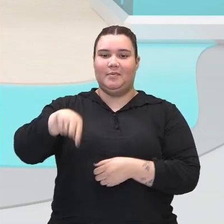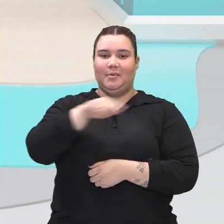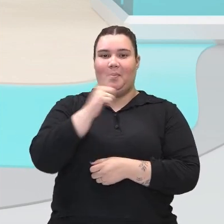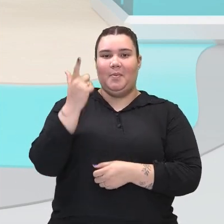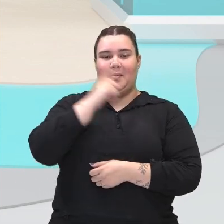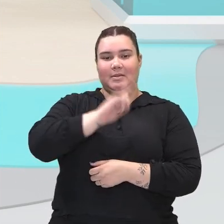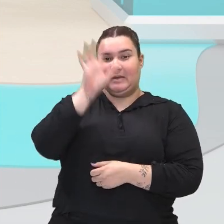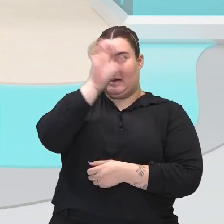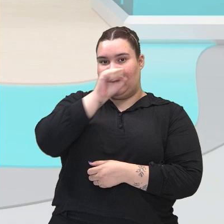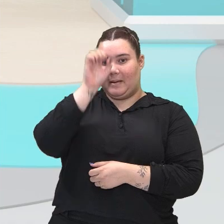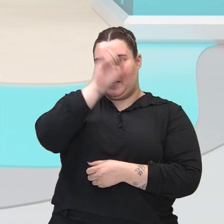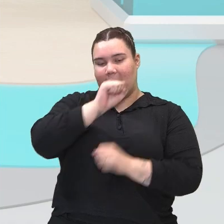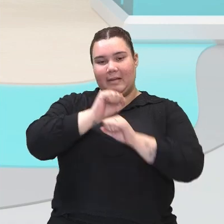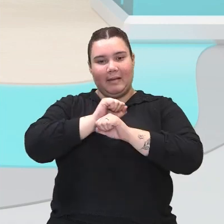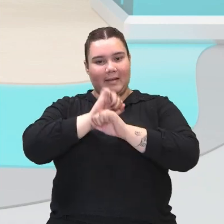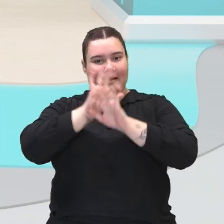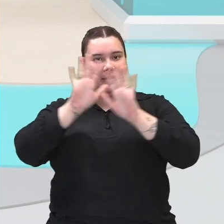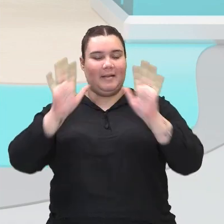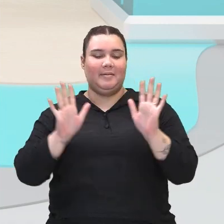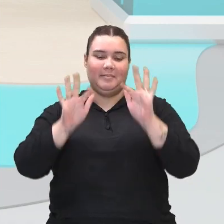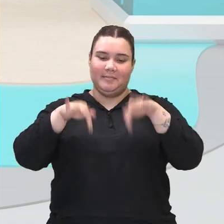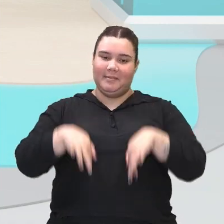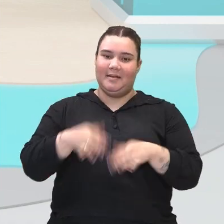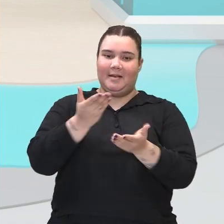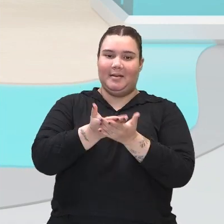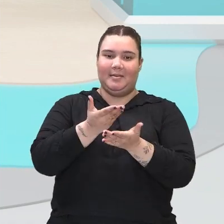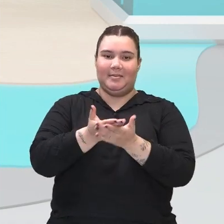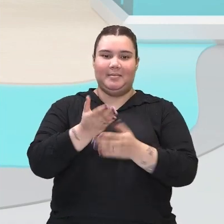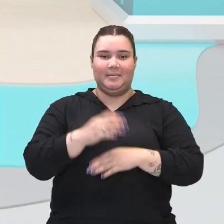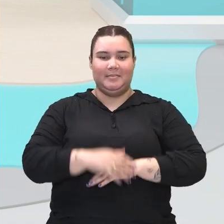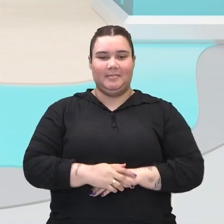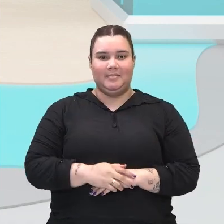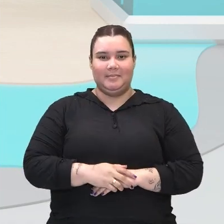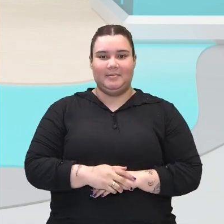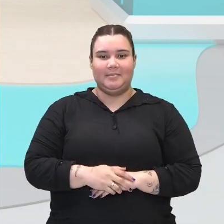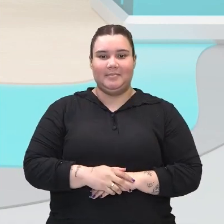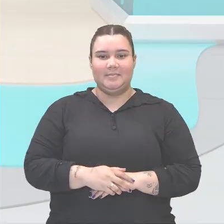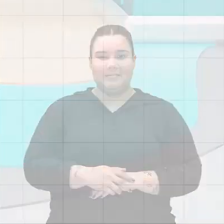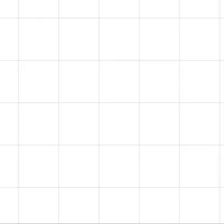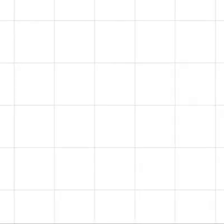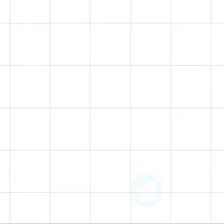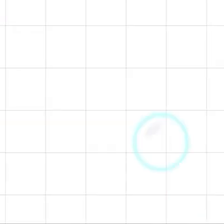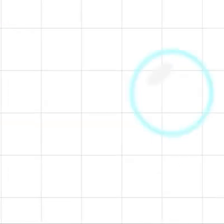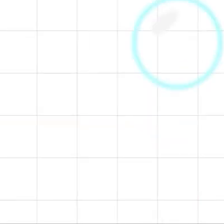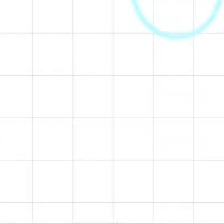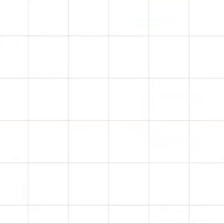da melhor forma até você. E chegamos ao final da nossa aula. Até a próxima!